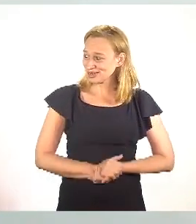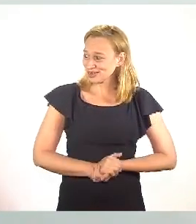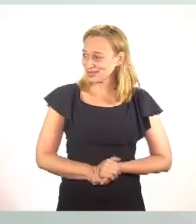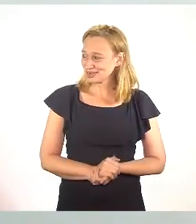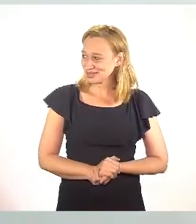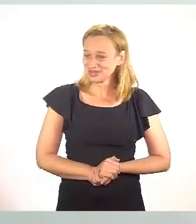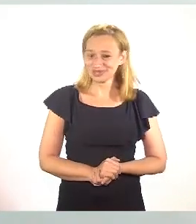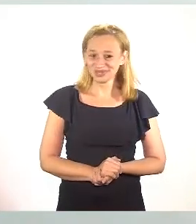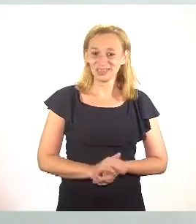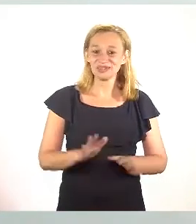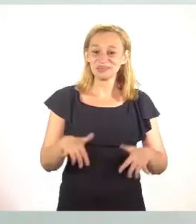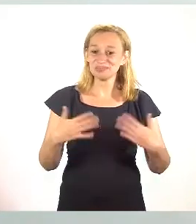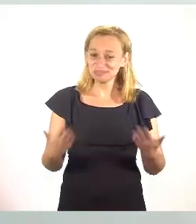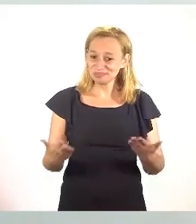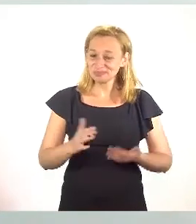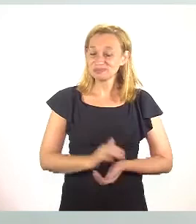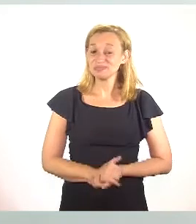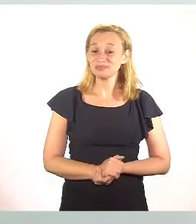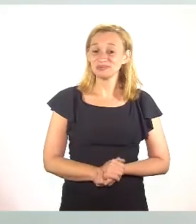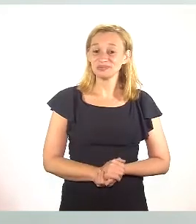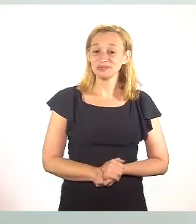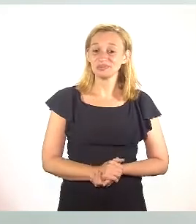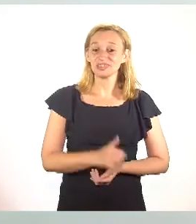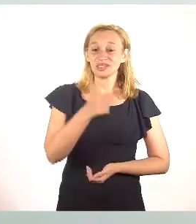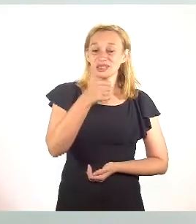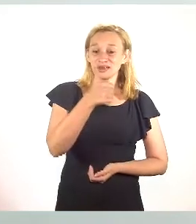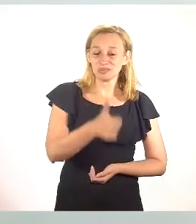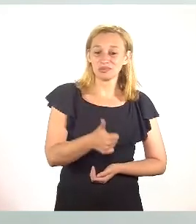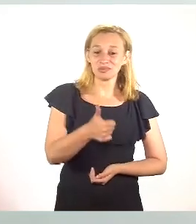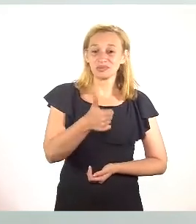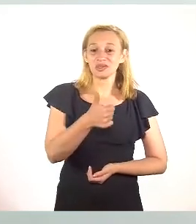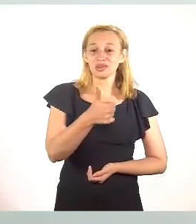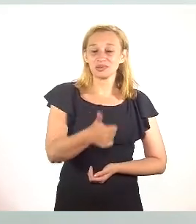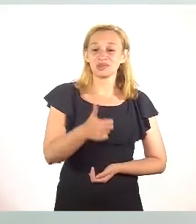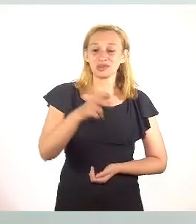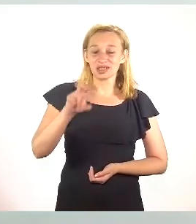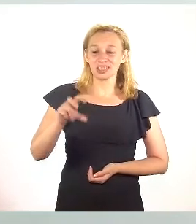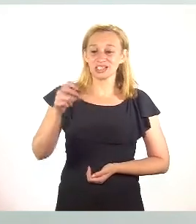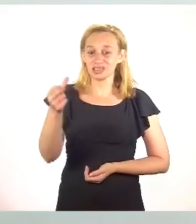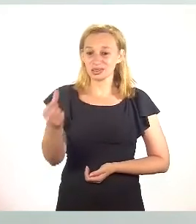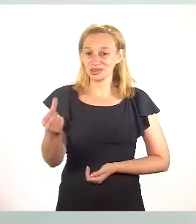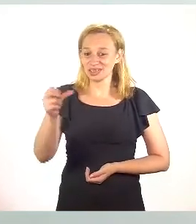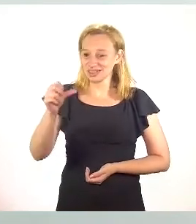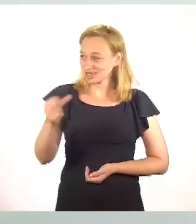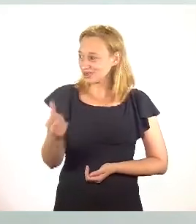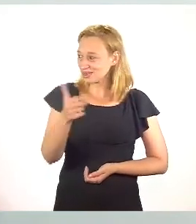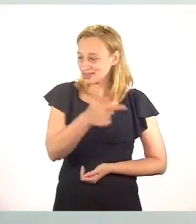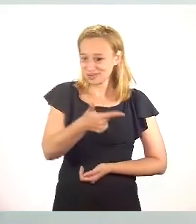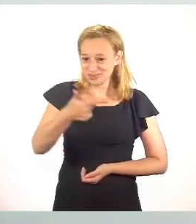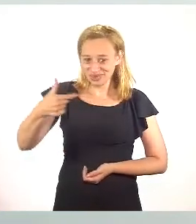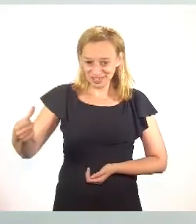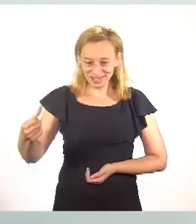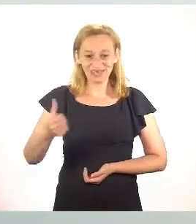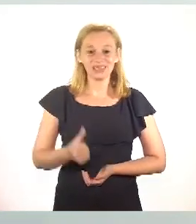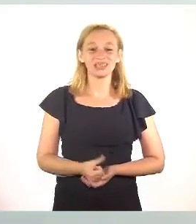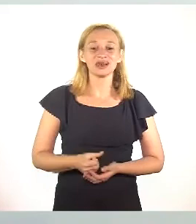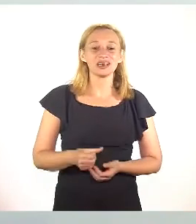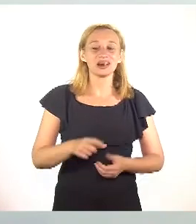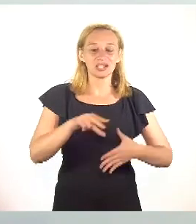Então, vou me remeter à Lei 4.556, de 2005, artigo 7º, inciso